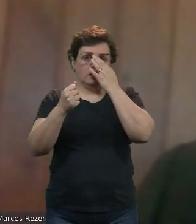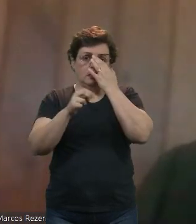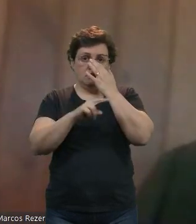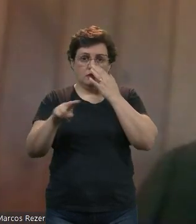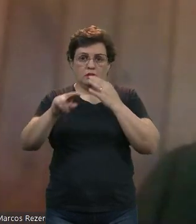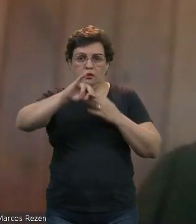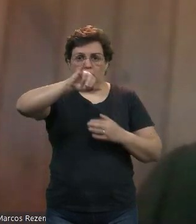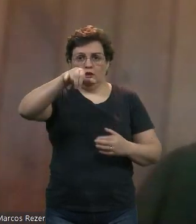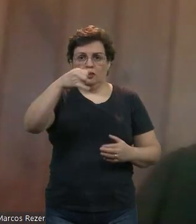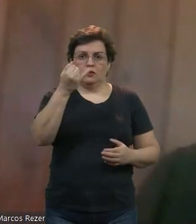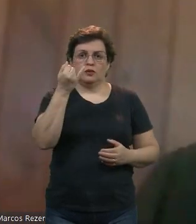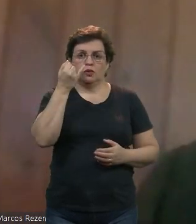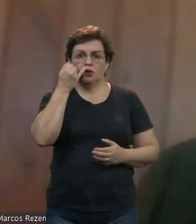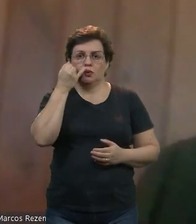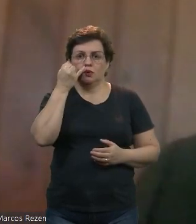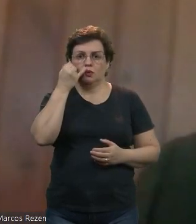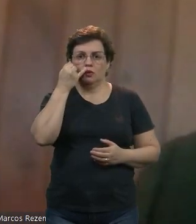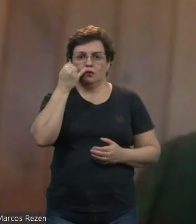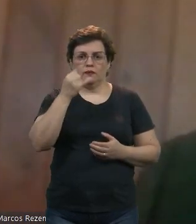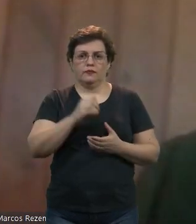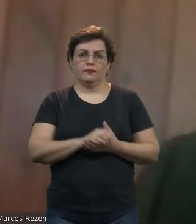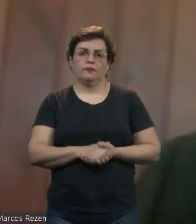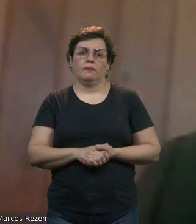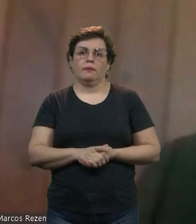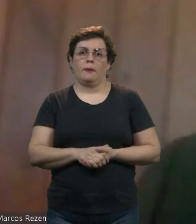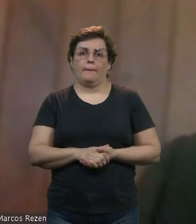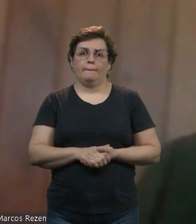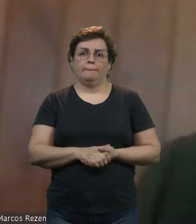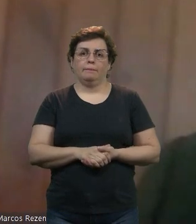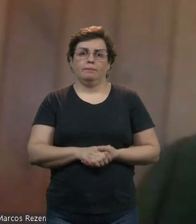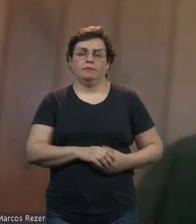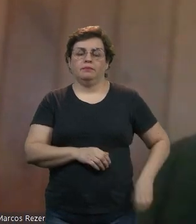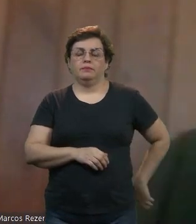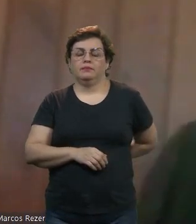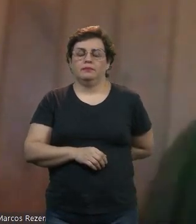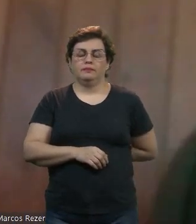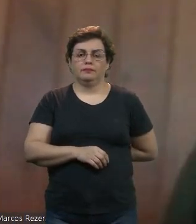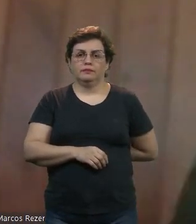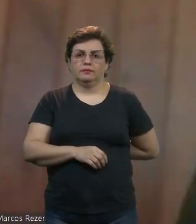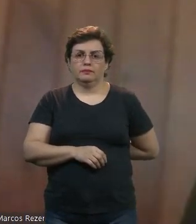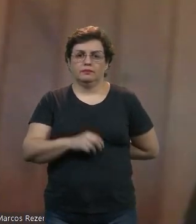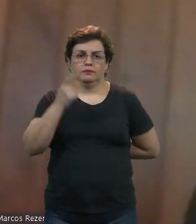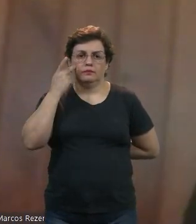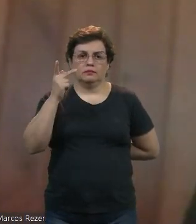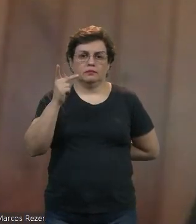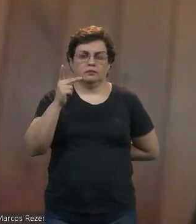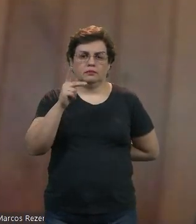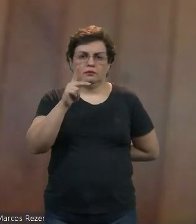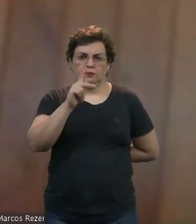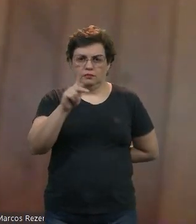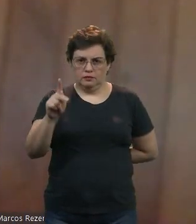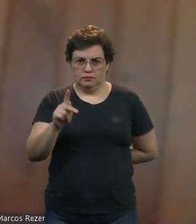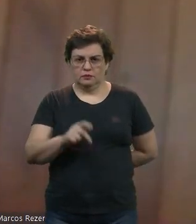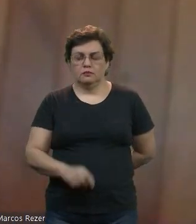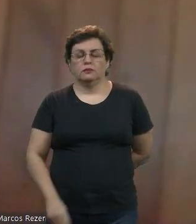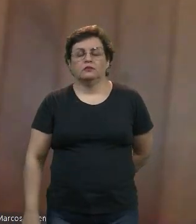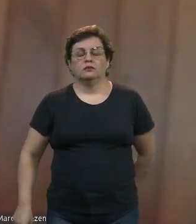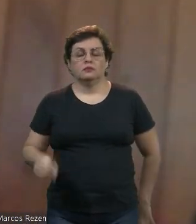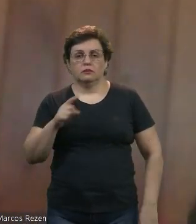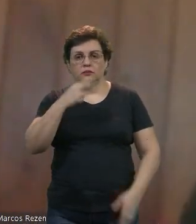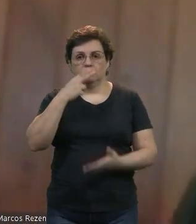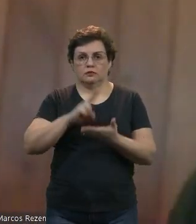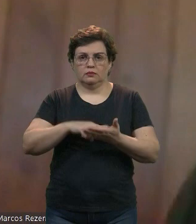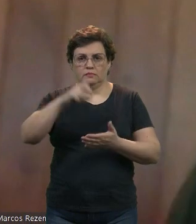João dos Santos Diniz, vereador João do Bar, pelo PP. Mencionada correspondência